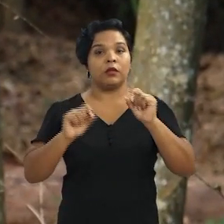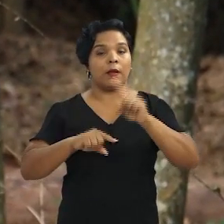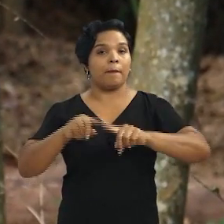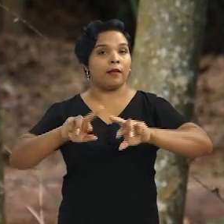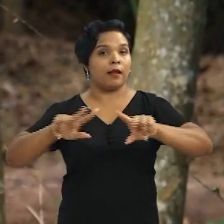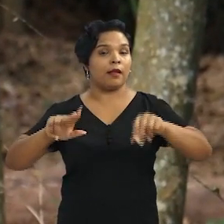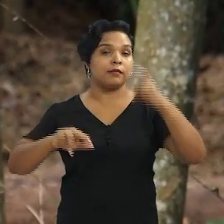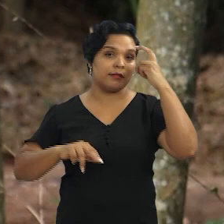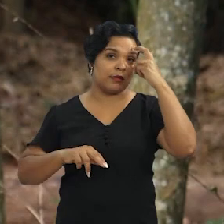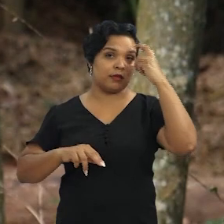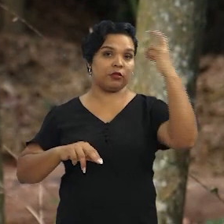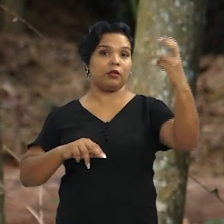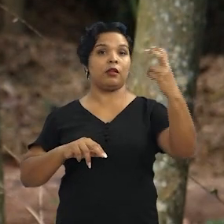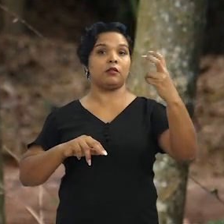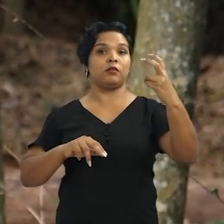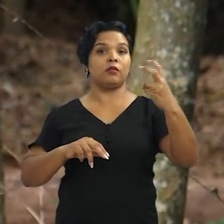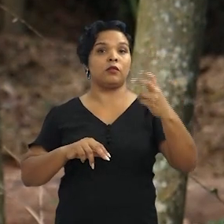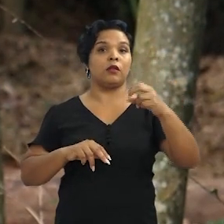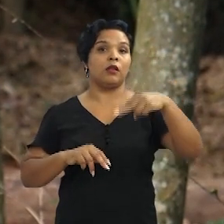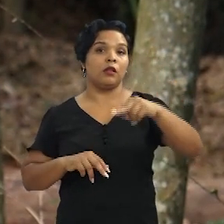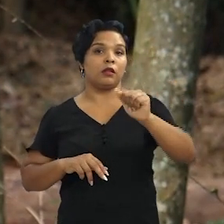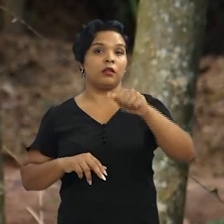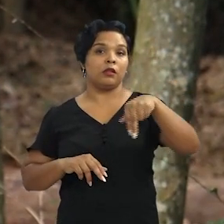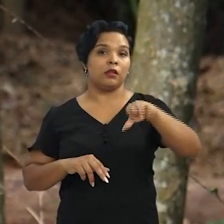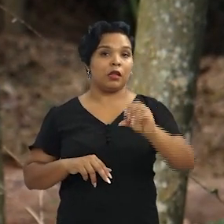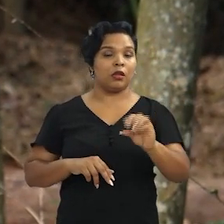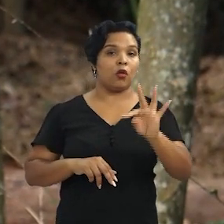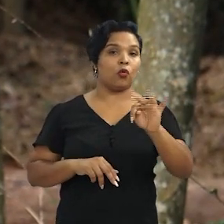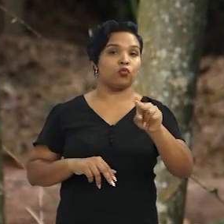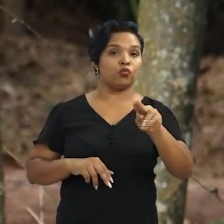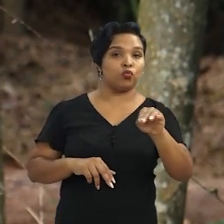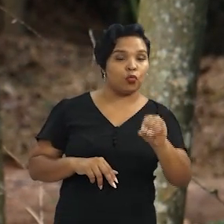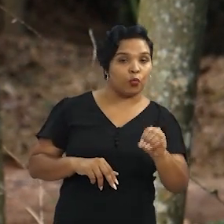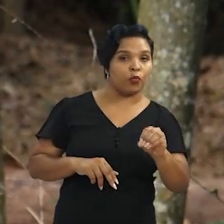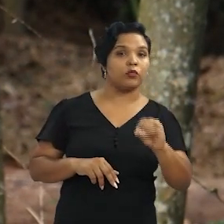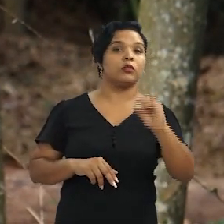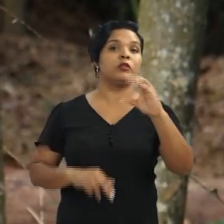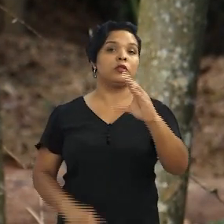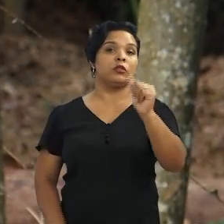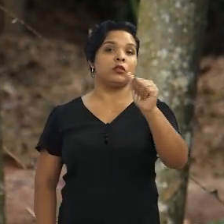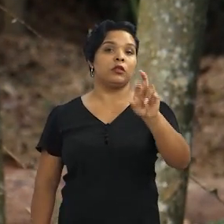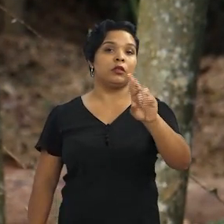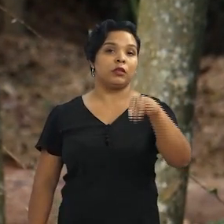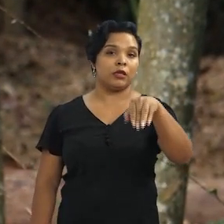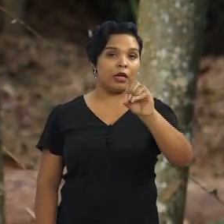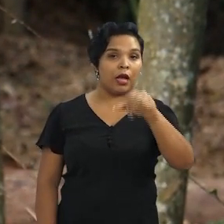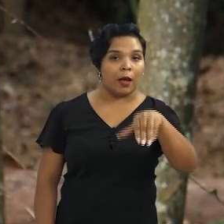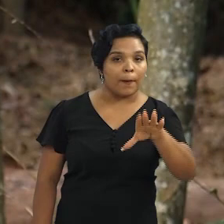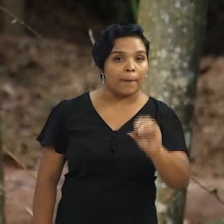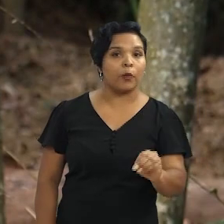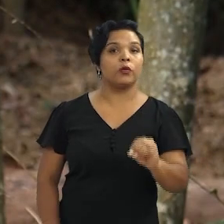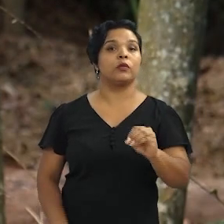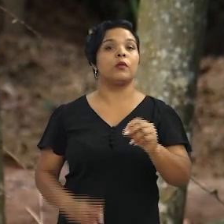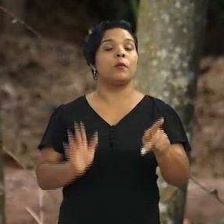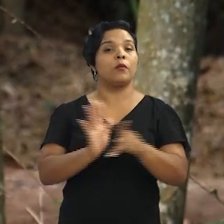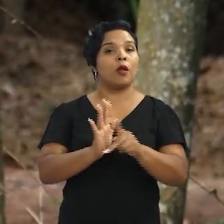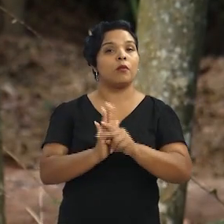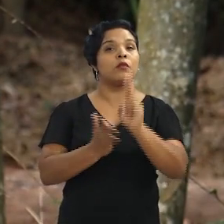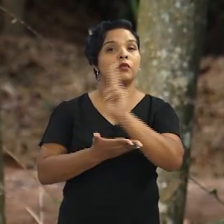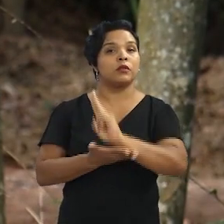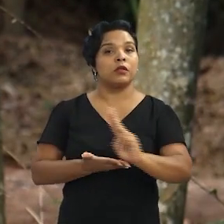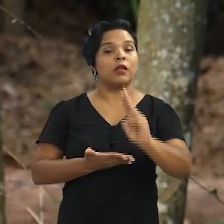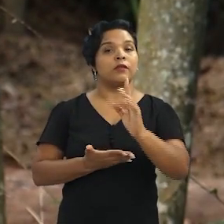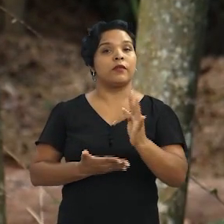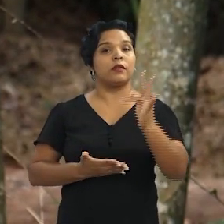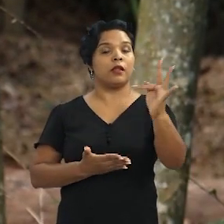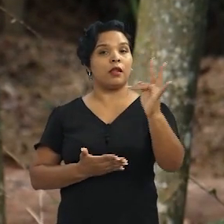através de materiais inteligentes com a utilização de nanotubos de carbono. O projeto foi realizado por pesquisadores da Universidade Federal do